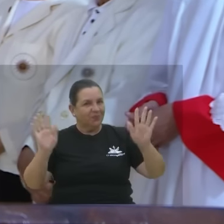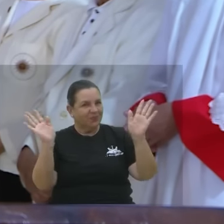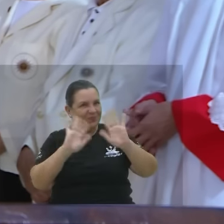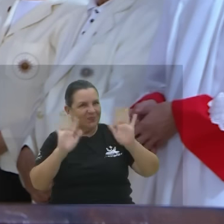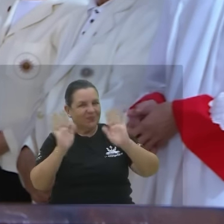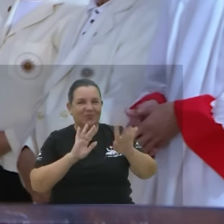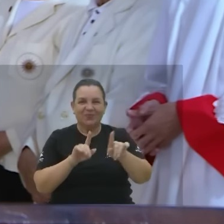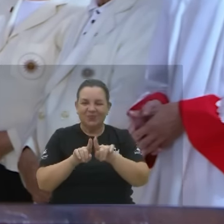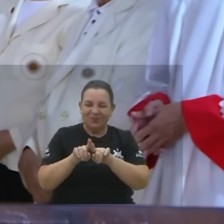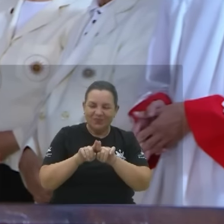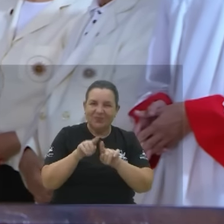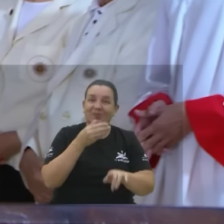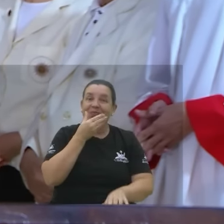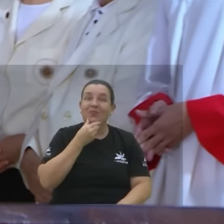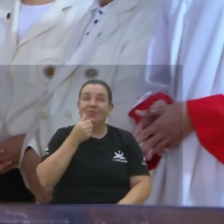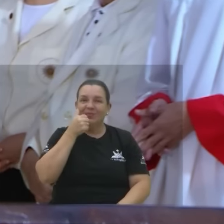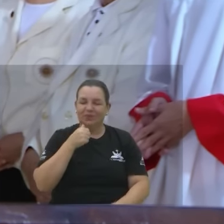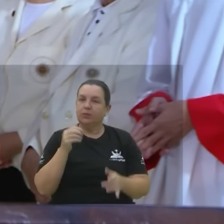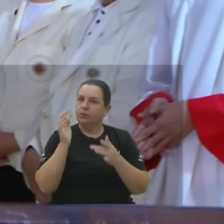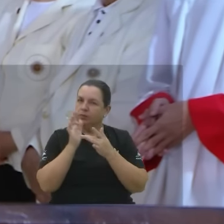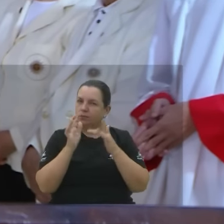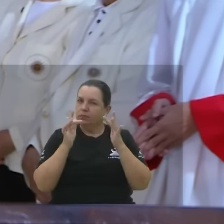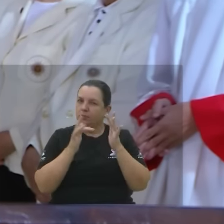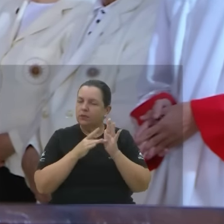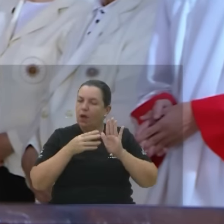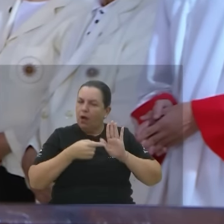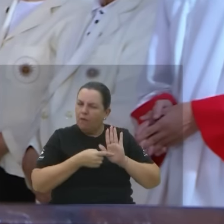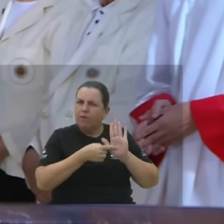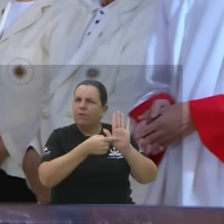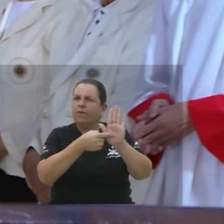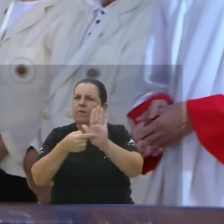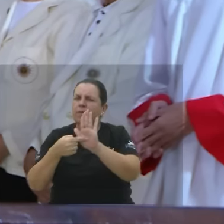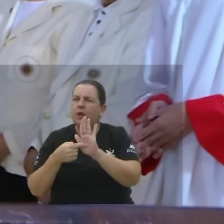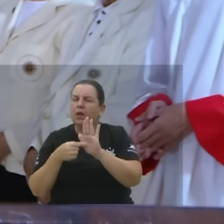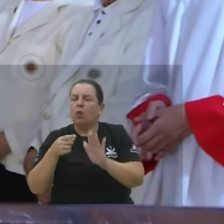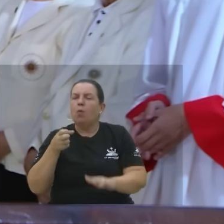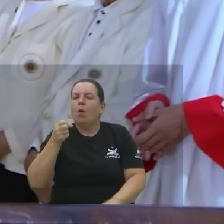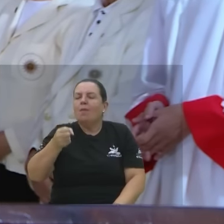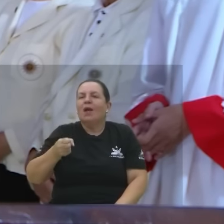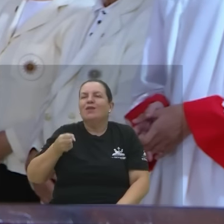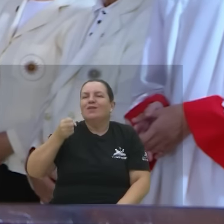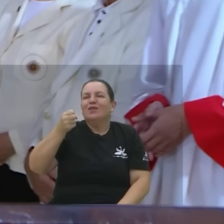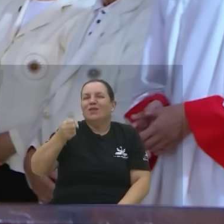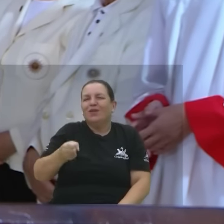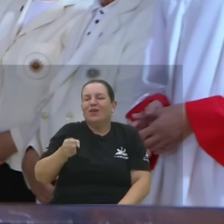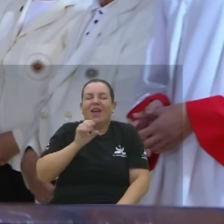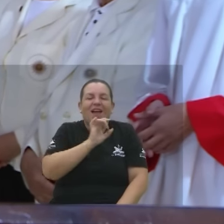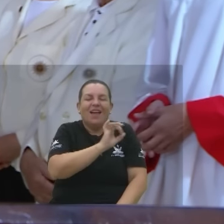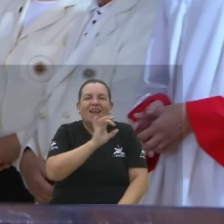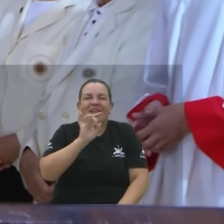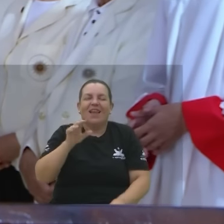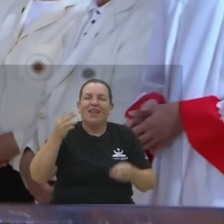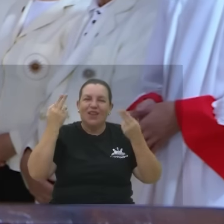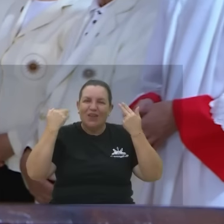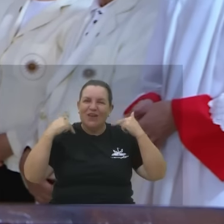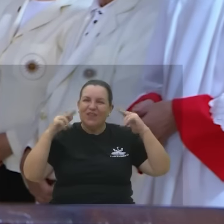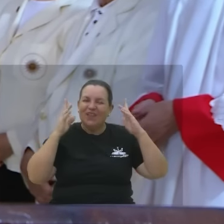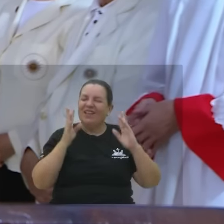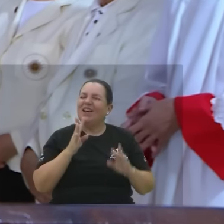Irmãos e irmãs, Jesus se revela como pastor que conhece cada uma de